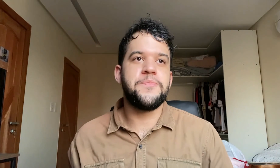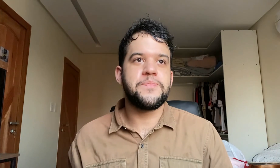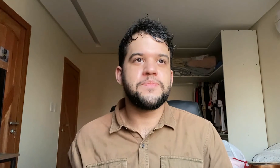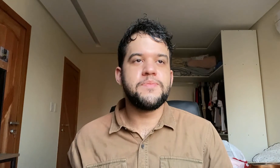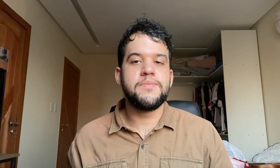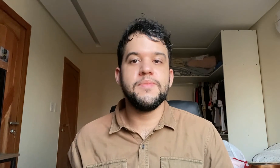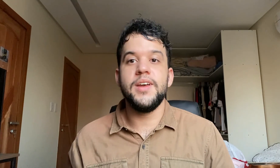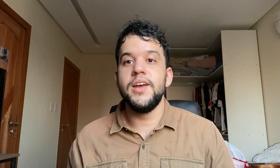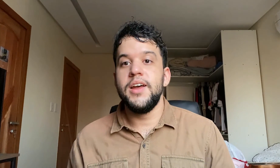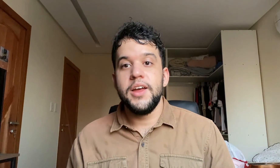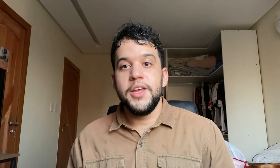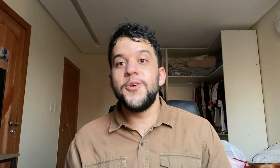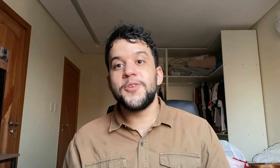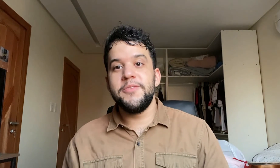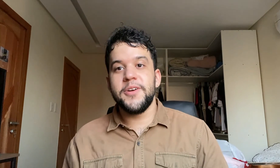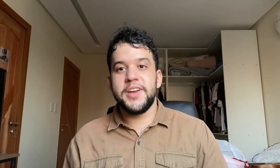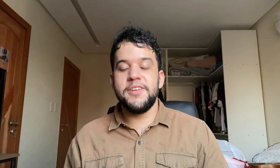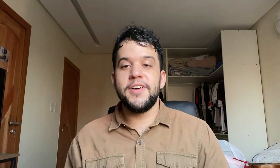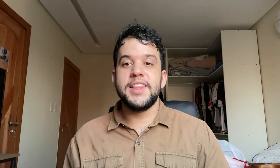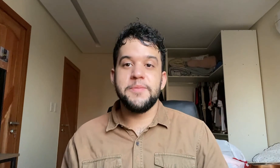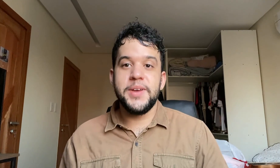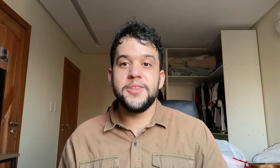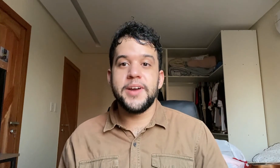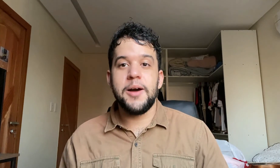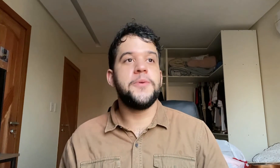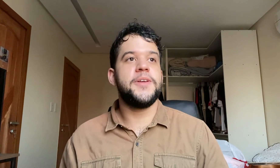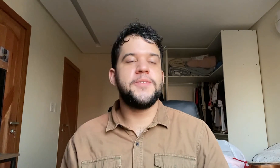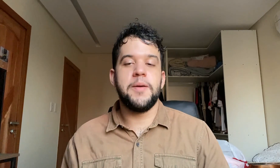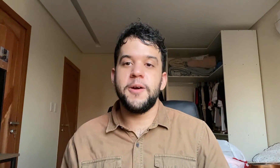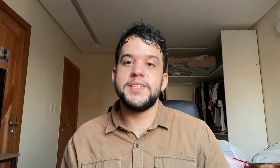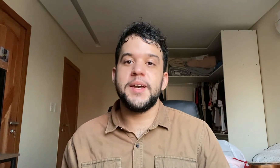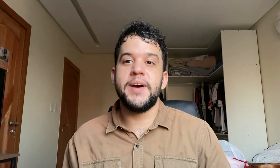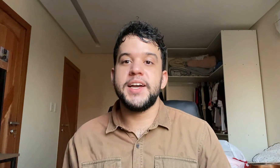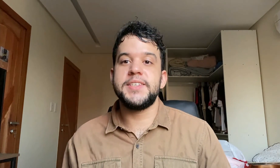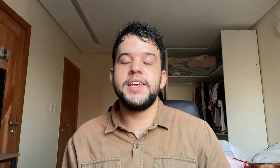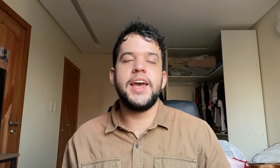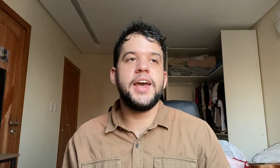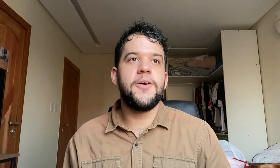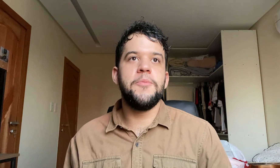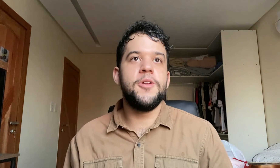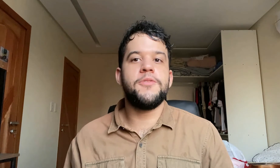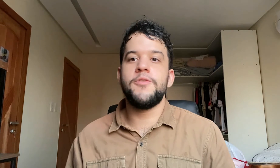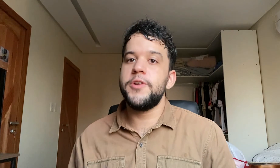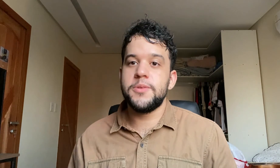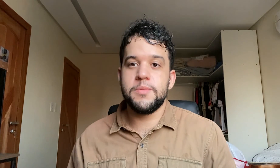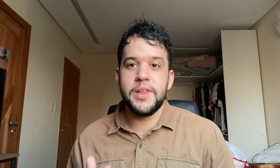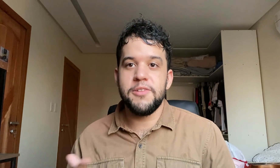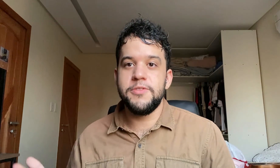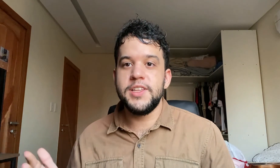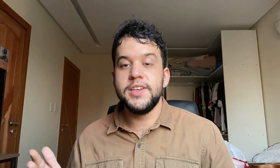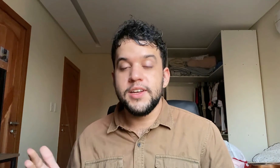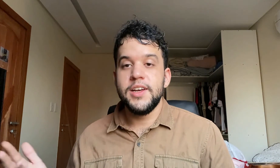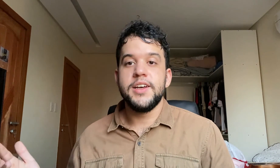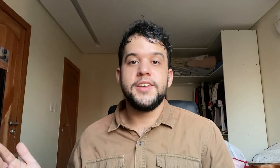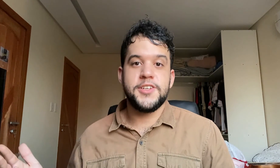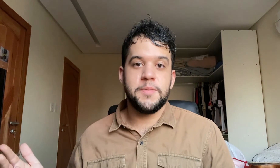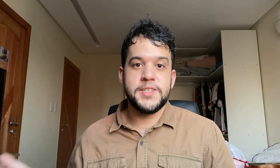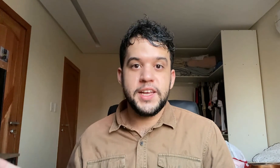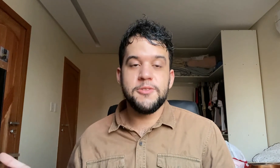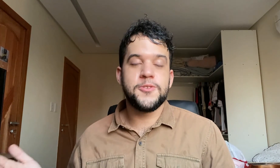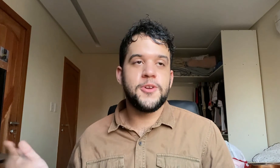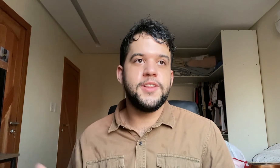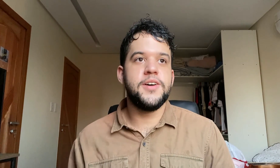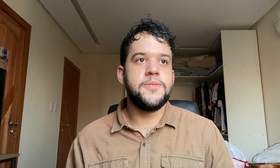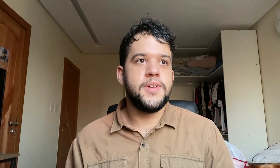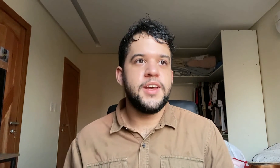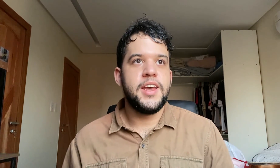termino. E o outro livro que eu queria falar também é do Gabo, né, do Gabriel Garcia Marques, que é o meu livro favorito da vida, que chama 100